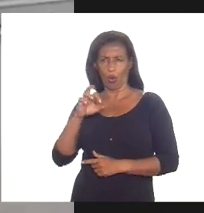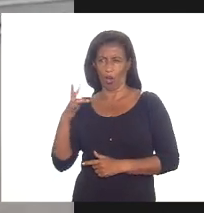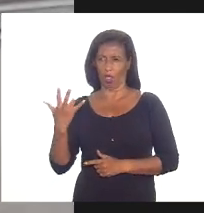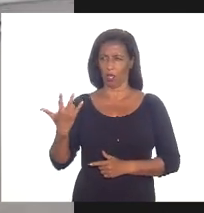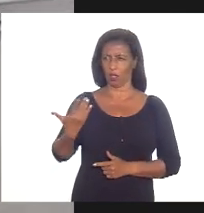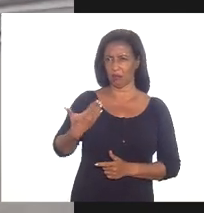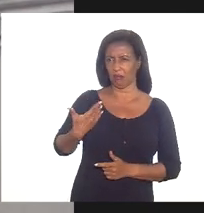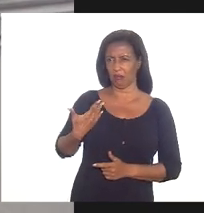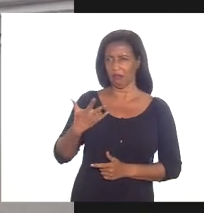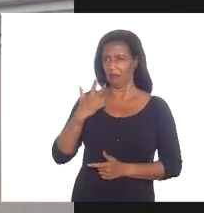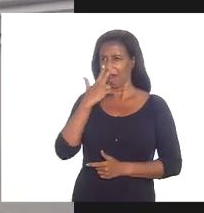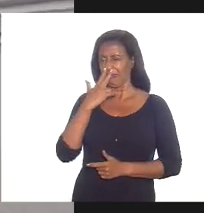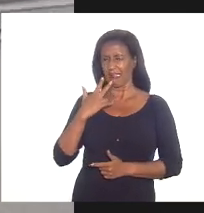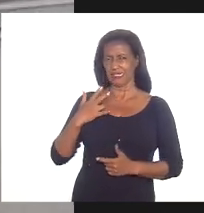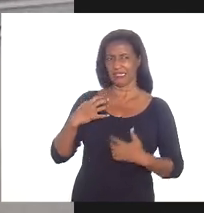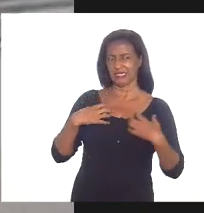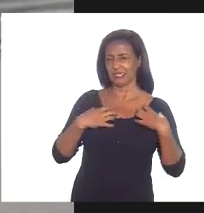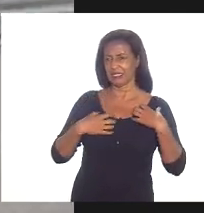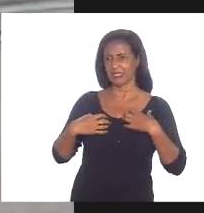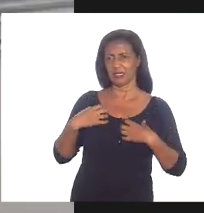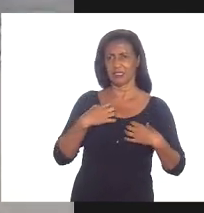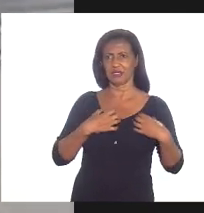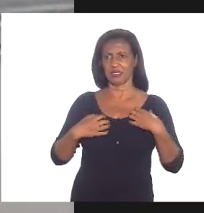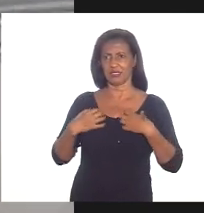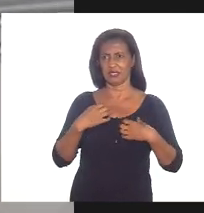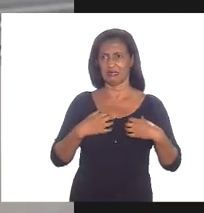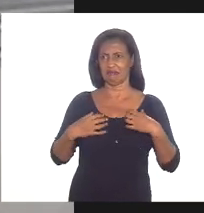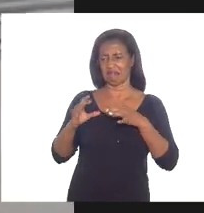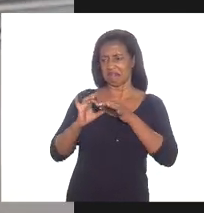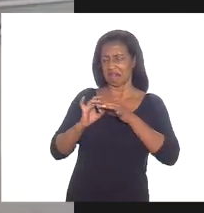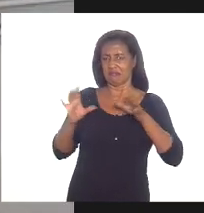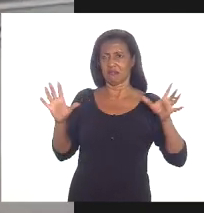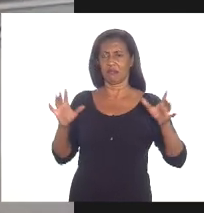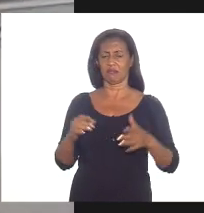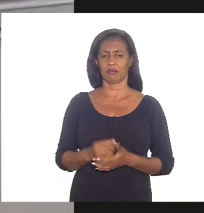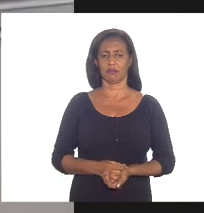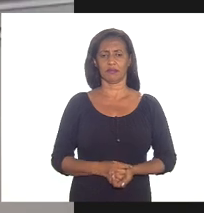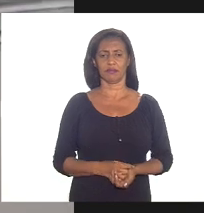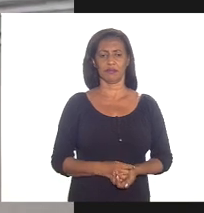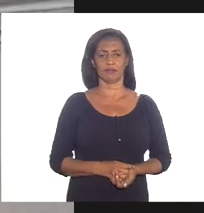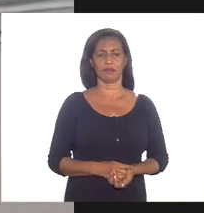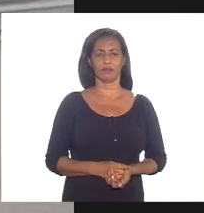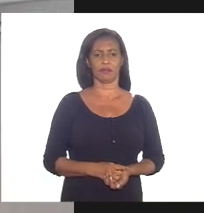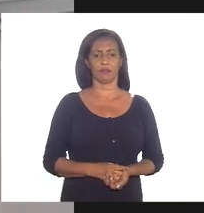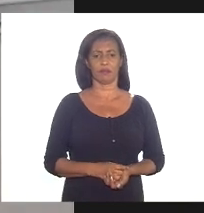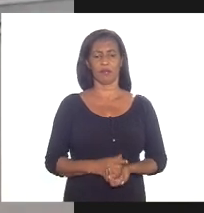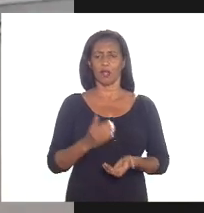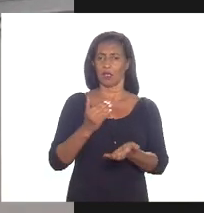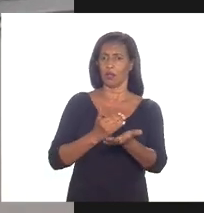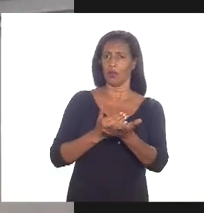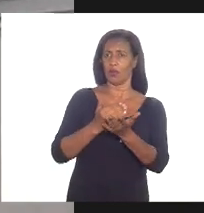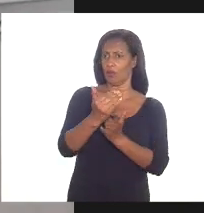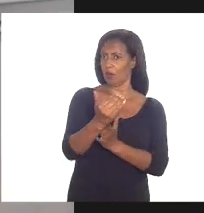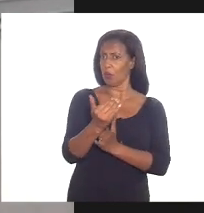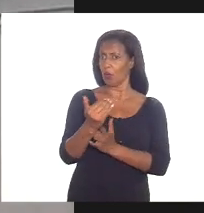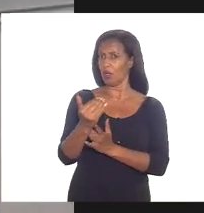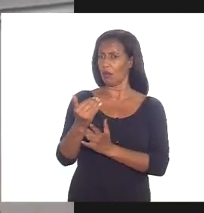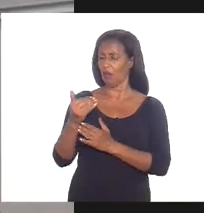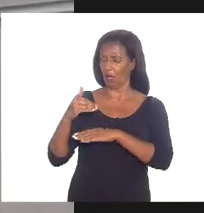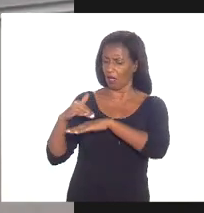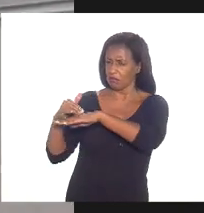totalmente desconfortável e a dos dará. Isso não existe. Vamos começar a colocar os pingos nos is aqui.